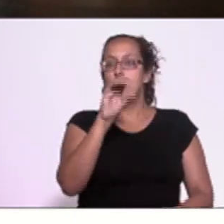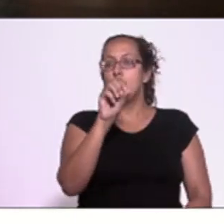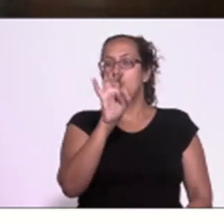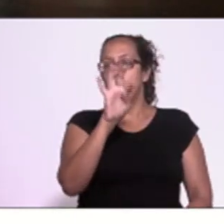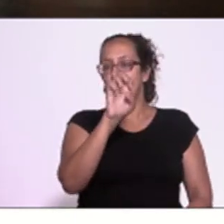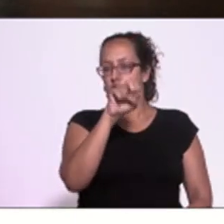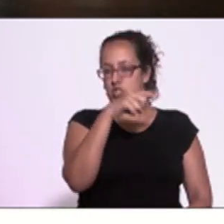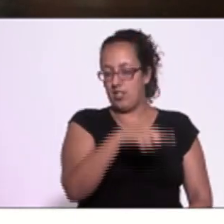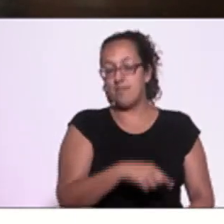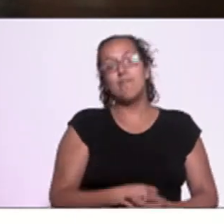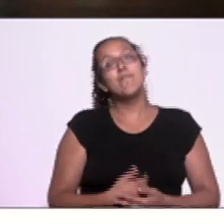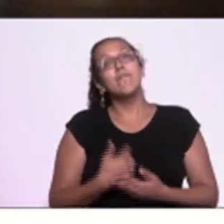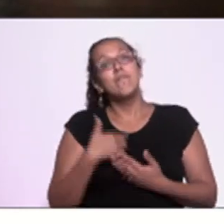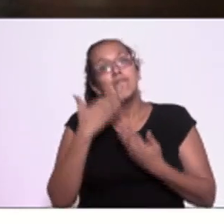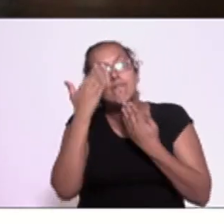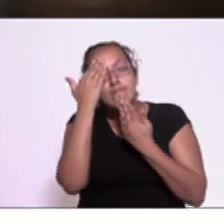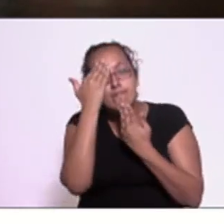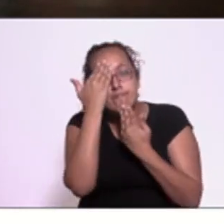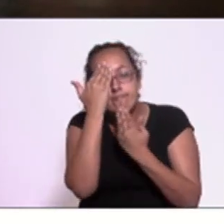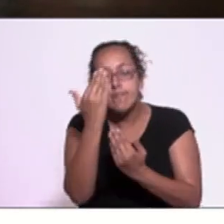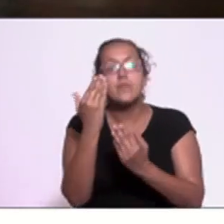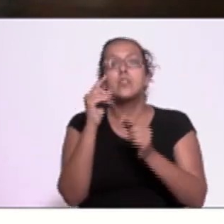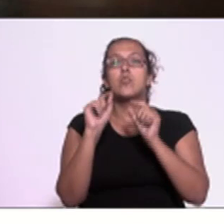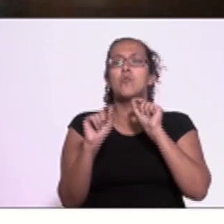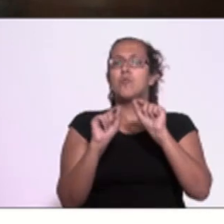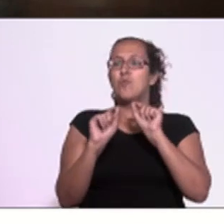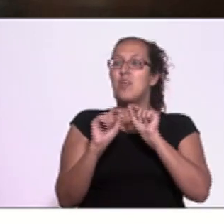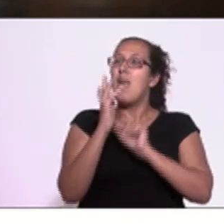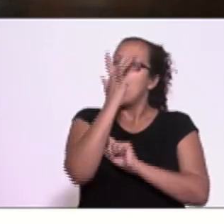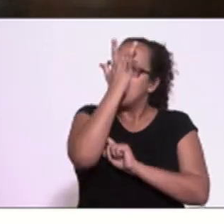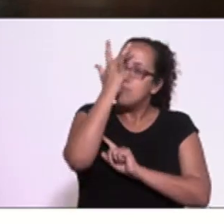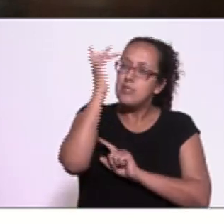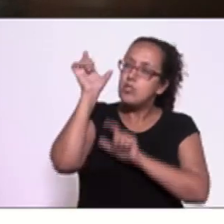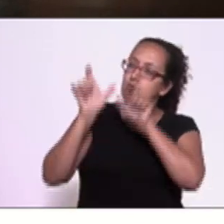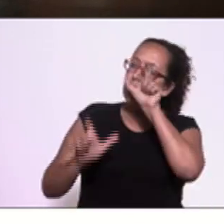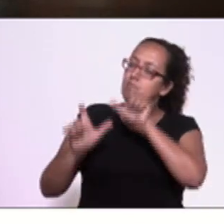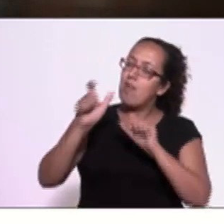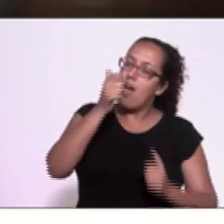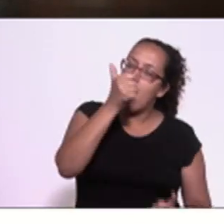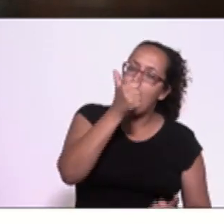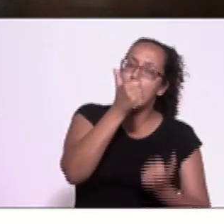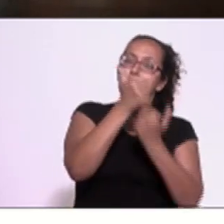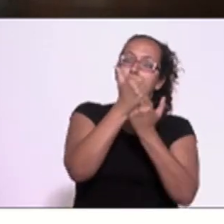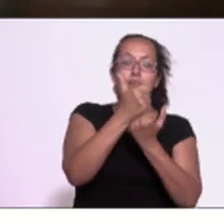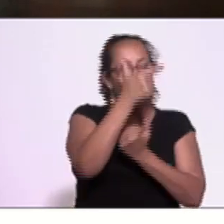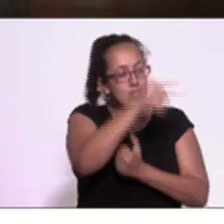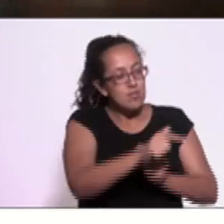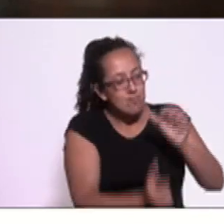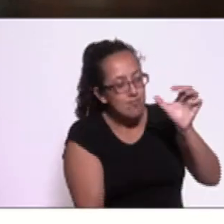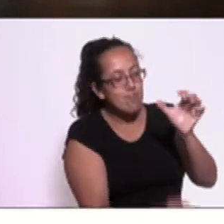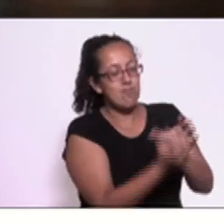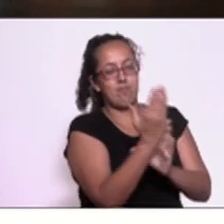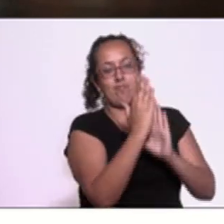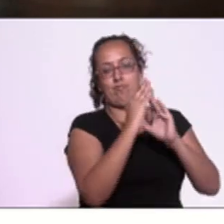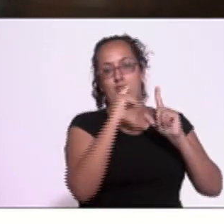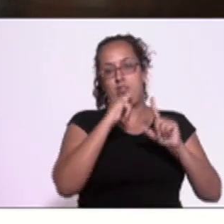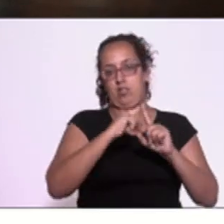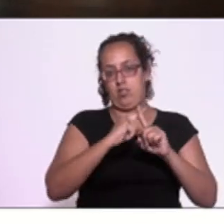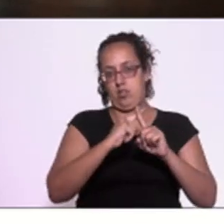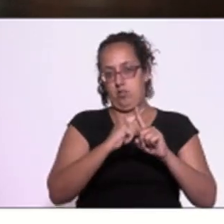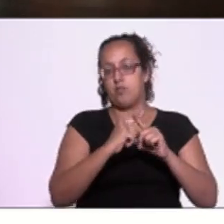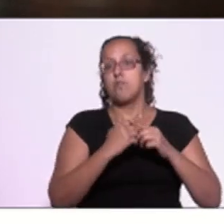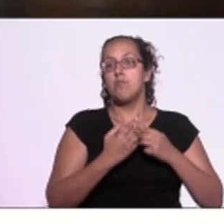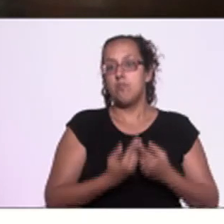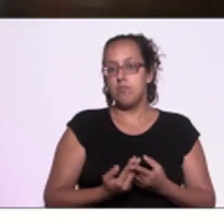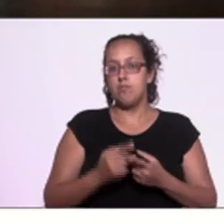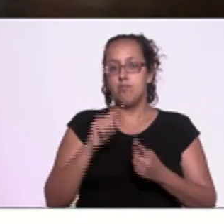iniciar fazendo alguns agradecimentos aos que de alguma forma apoiam o recomeço do Templo da Humanidade, tais